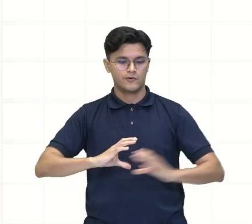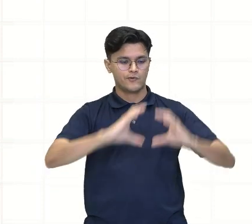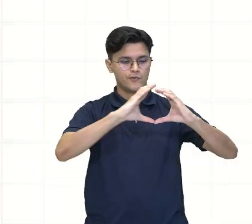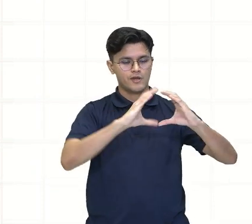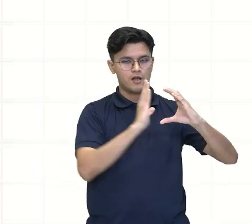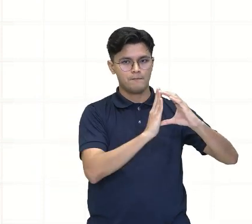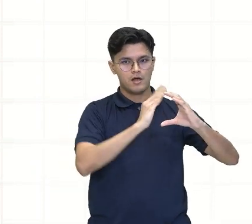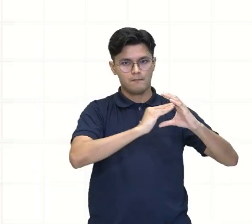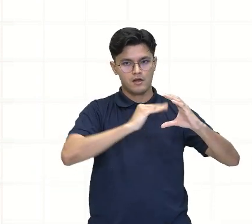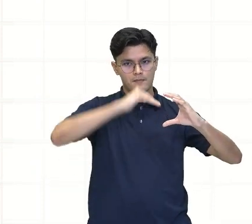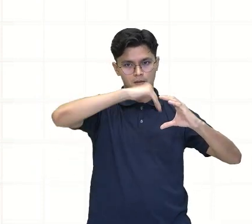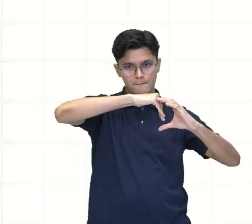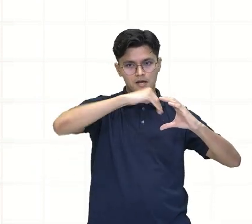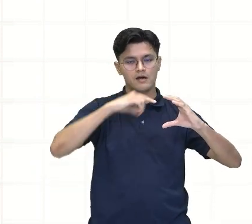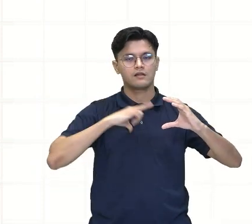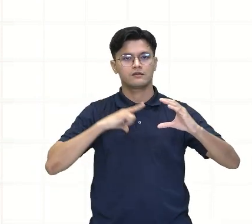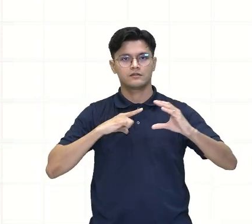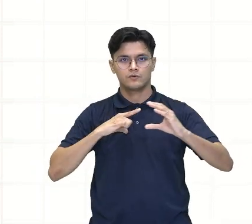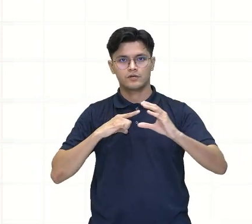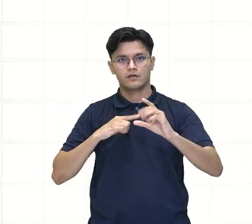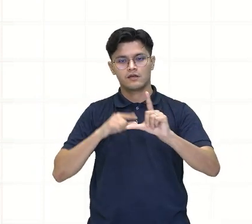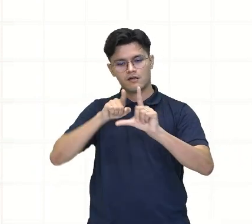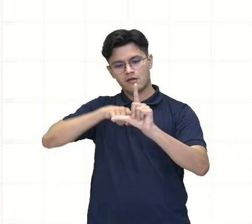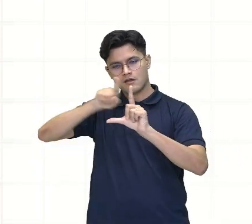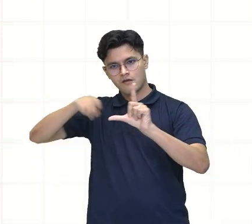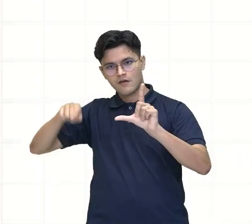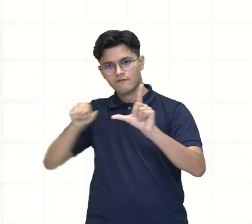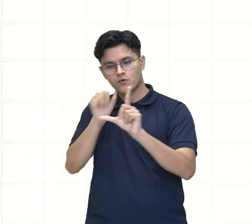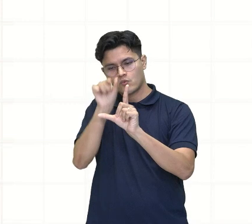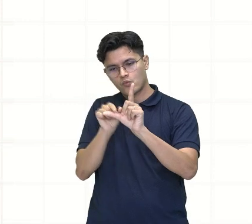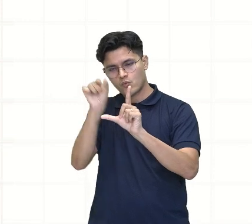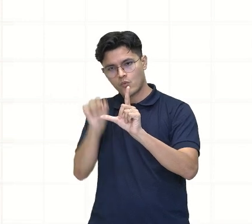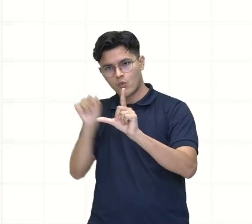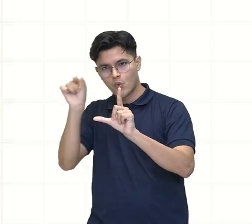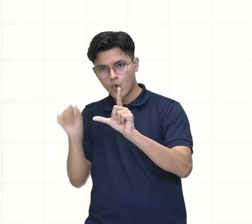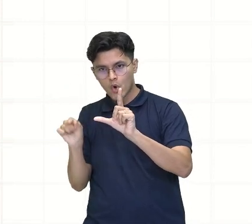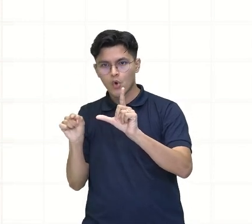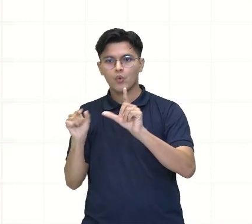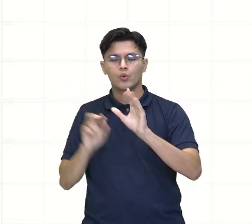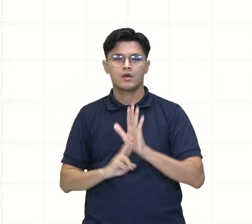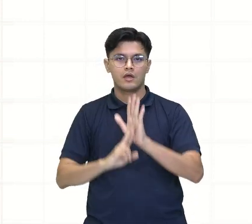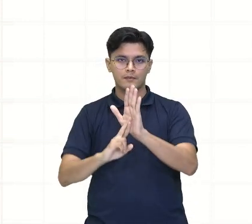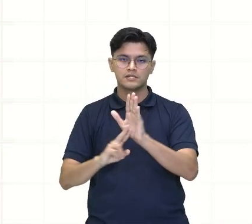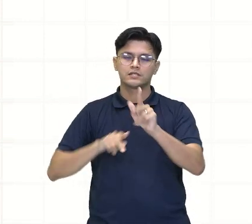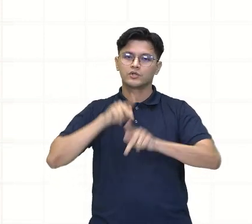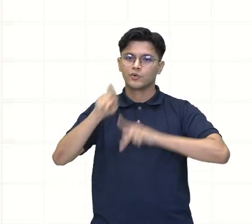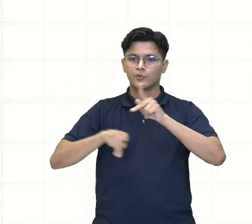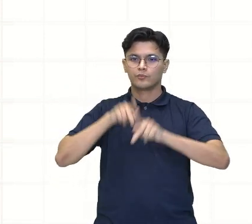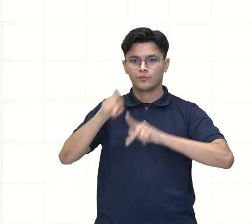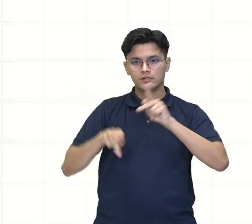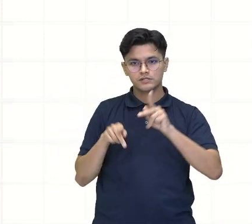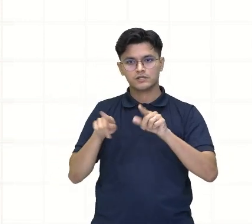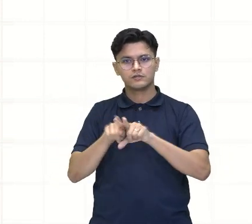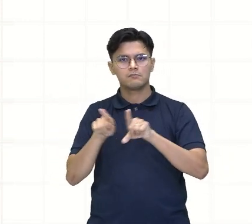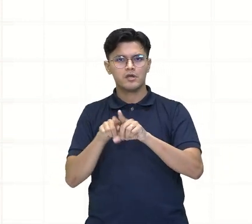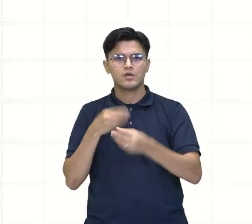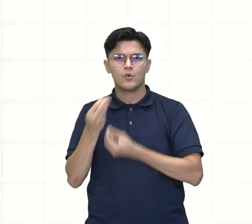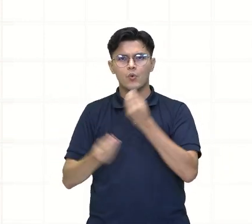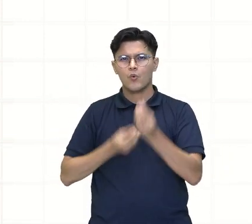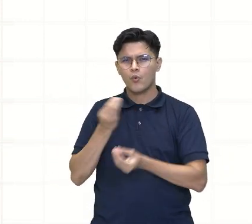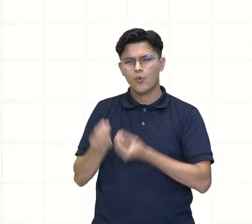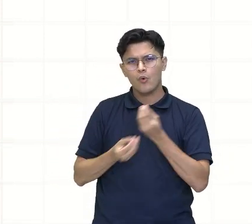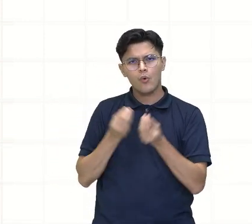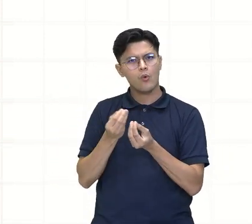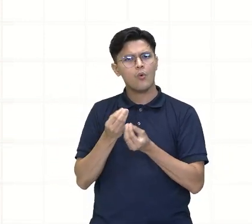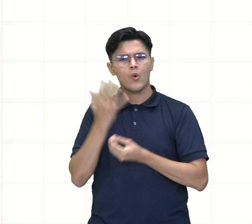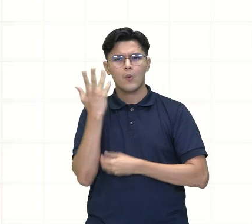um gráfico ali de colunas, né, representando a população, dessa distribuição dessas crianças